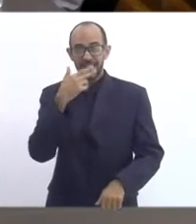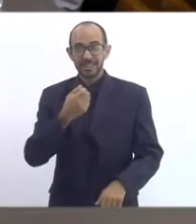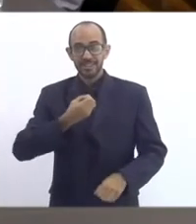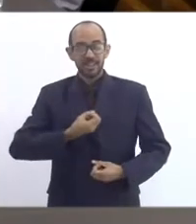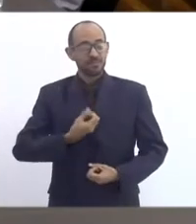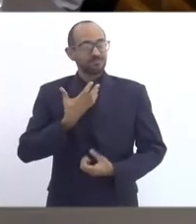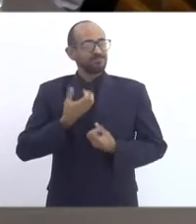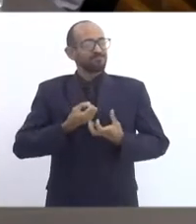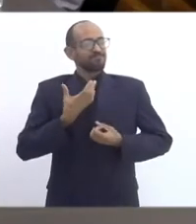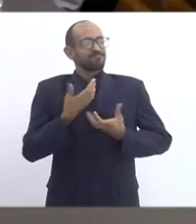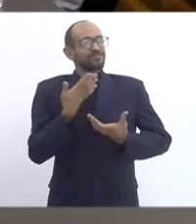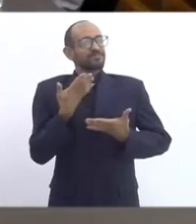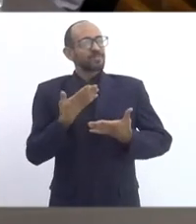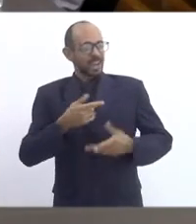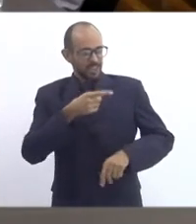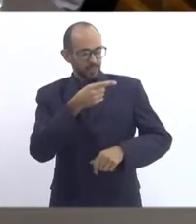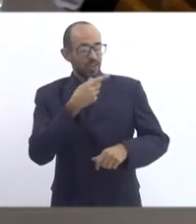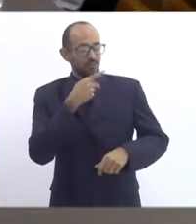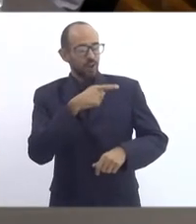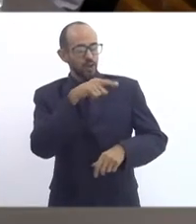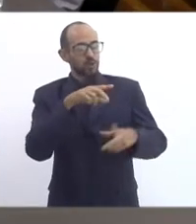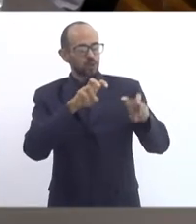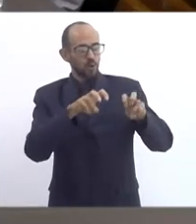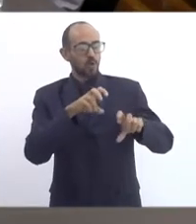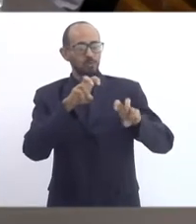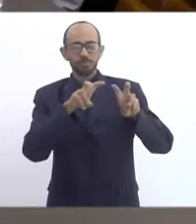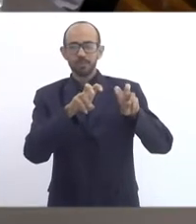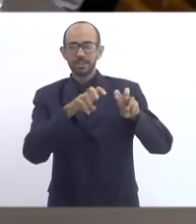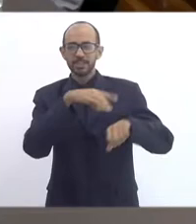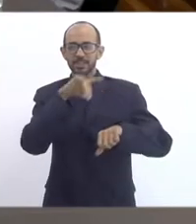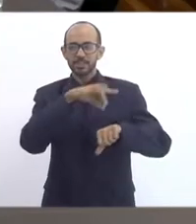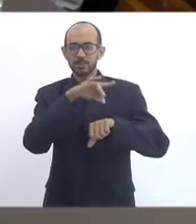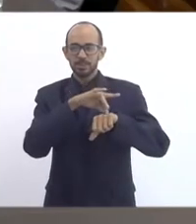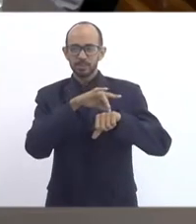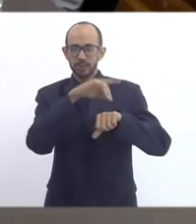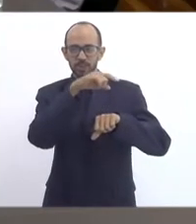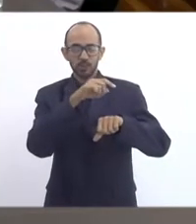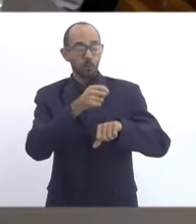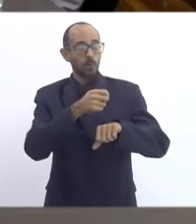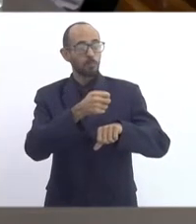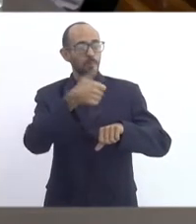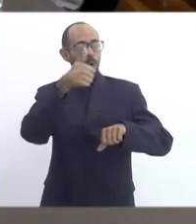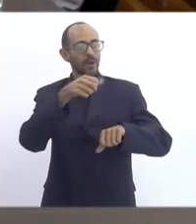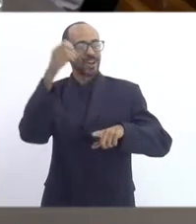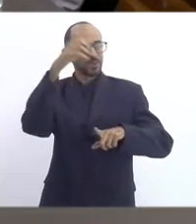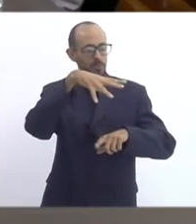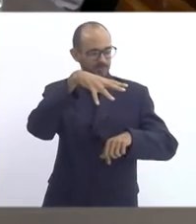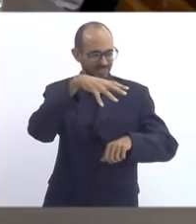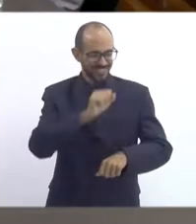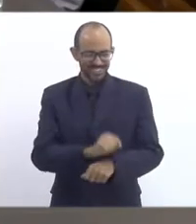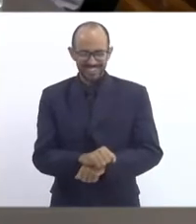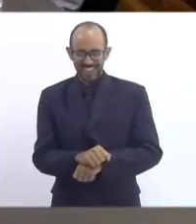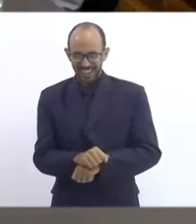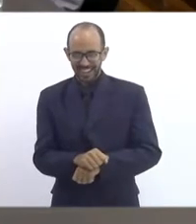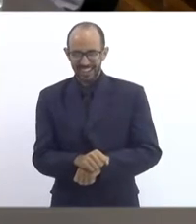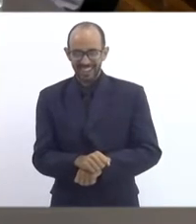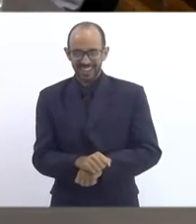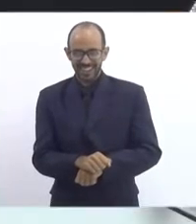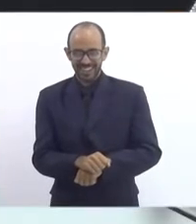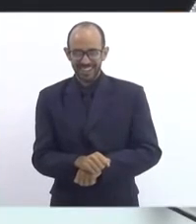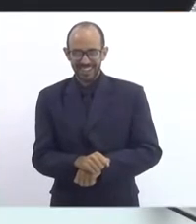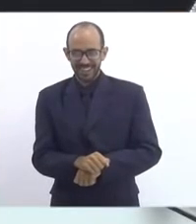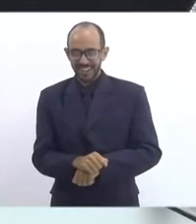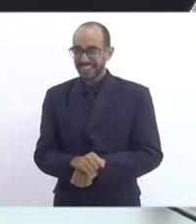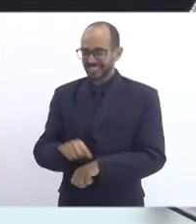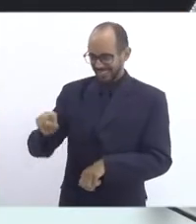audiência pública sobre Espírito Santo com pouca luz, sem luz. Porque ontem o Espírito foi bom,